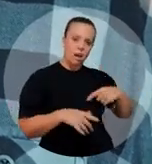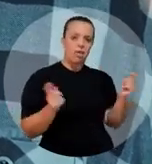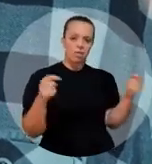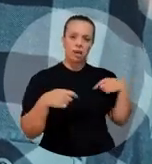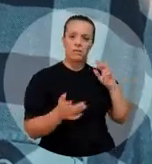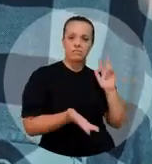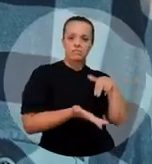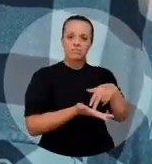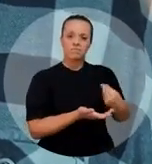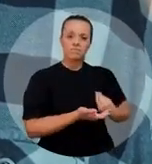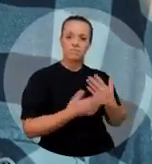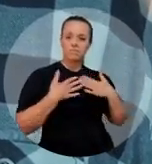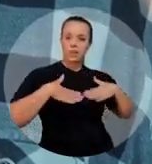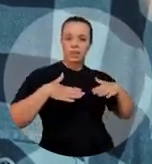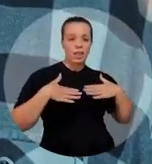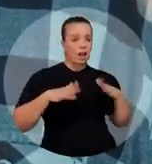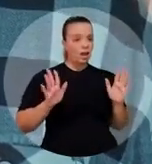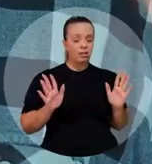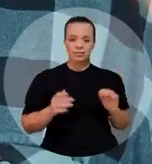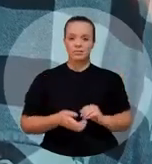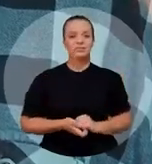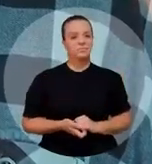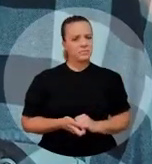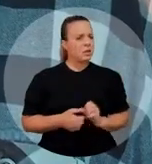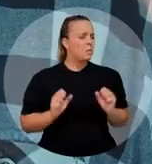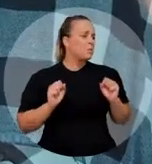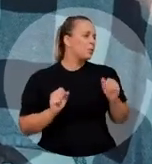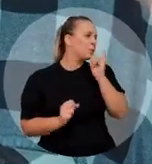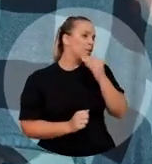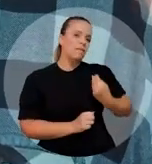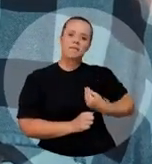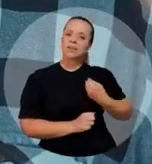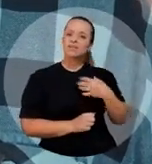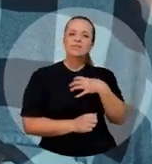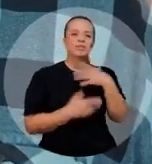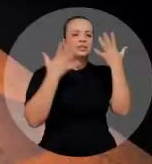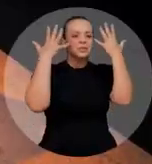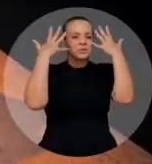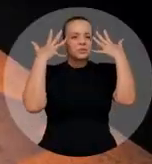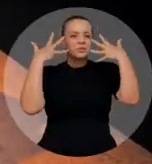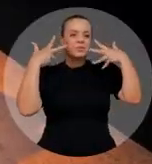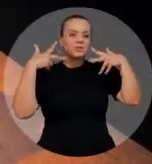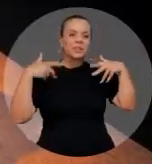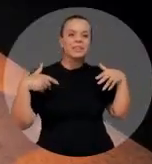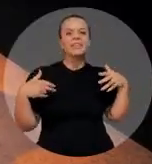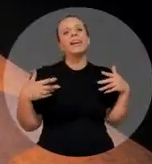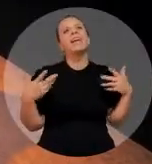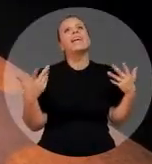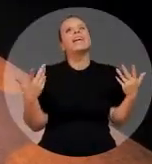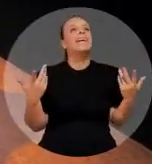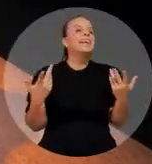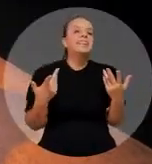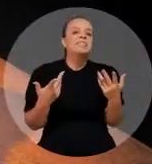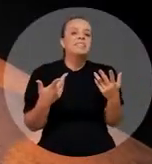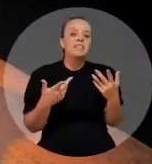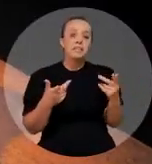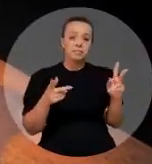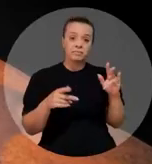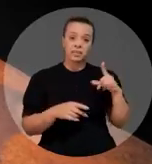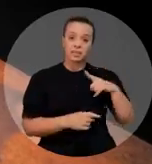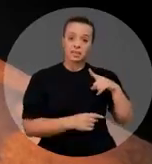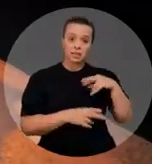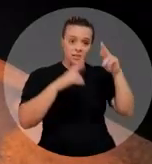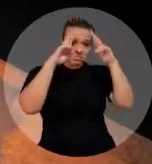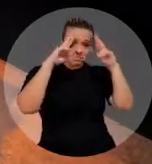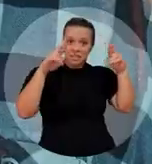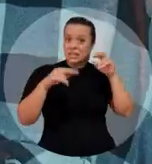verem e falar, eu posso estar ali, tranquilo. Posso estar ali de uma forma natural e de uma forma que vai